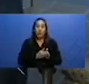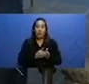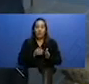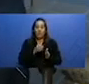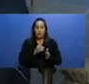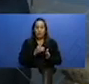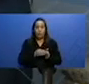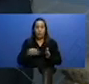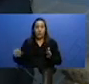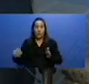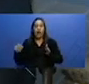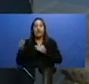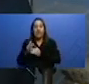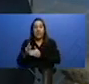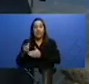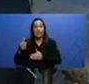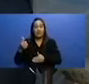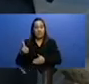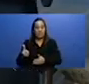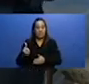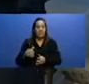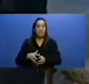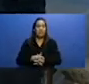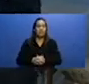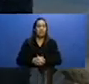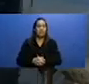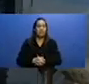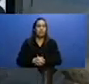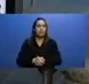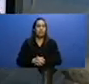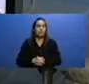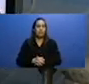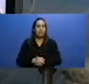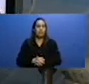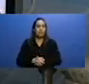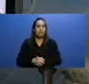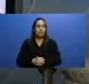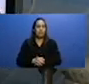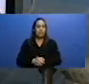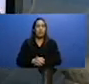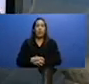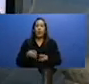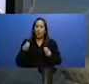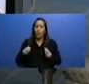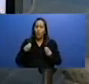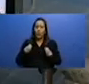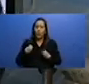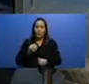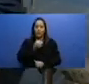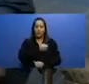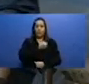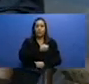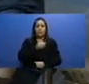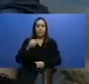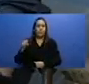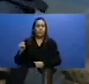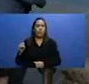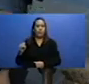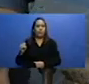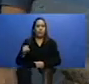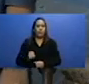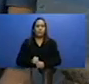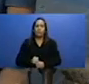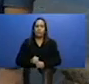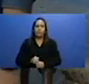Então, para este dado que vai do 1 até o 6, tem como, pessoal, sair o número 8